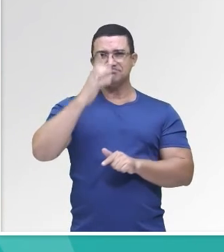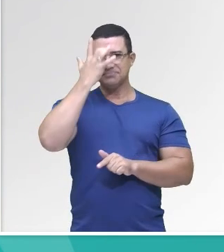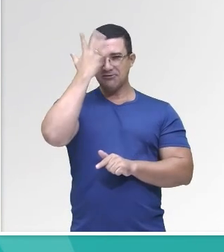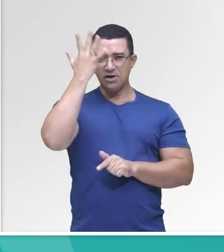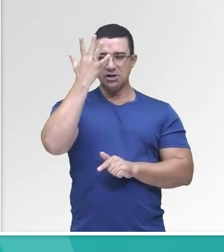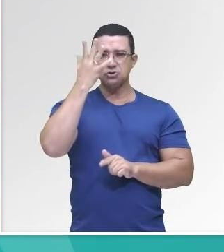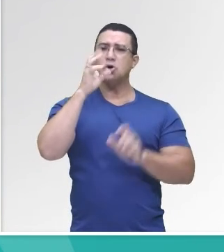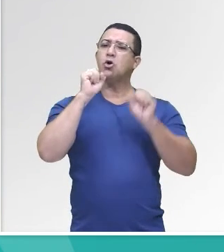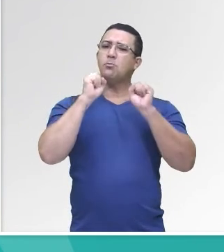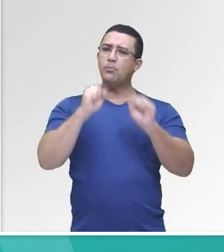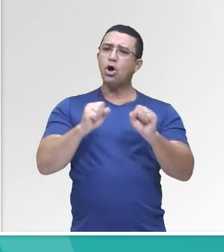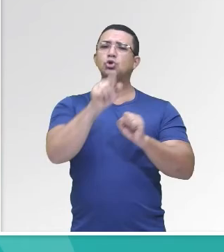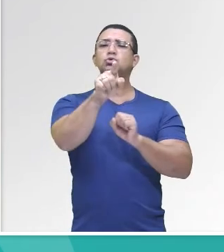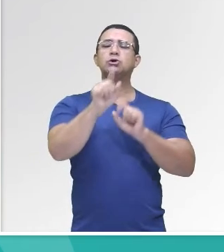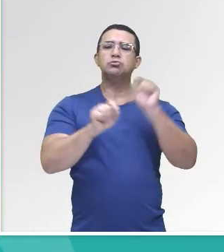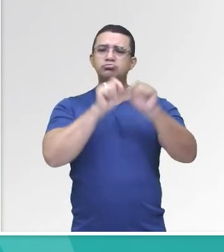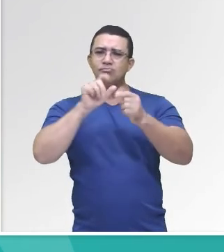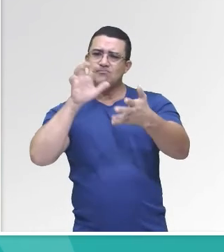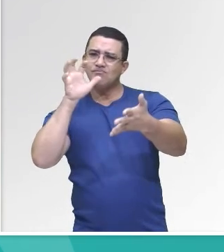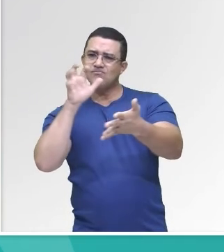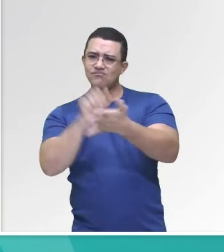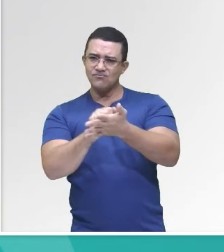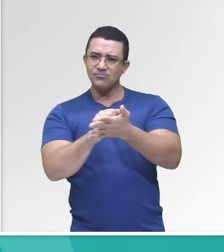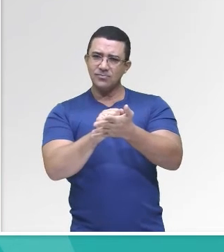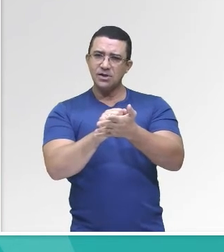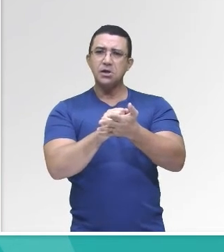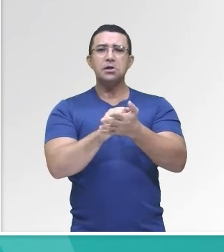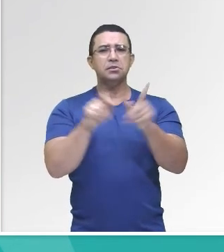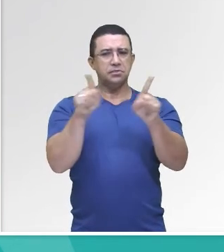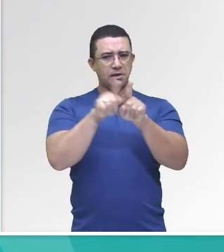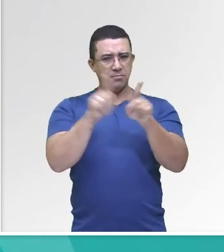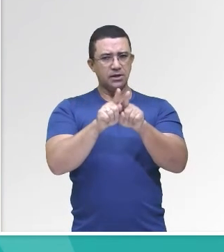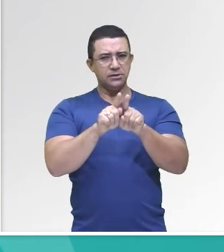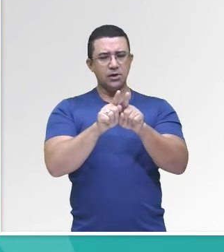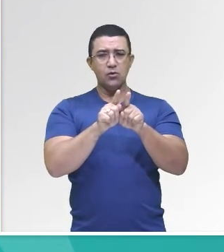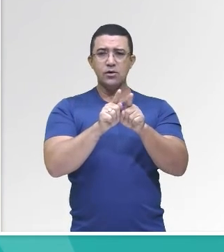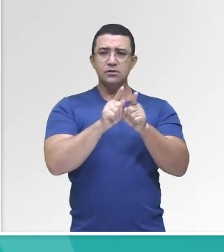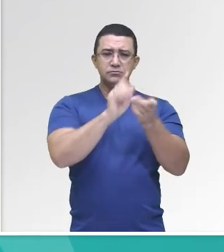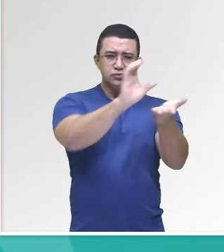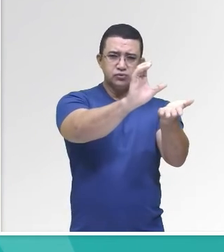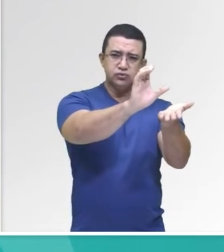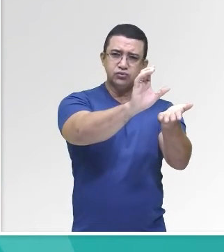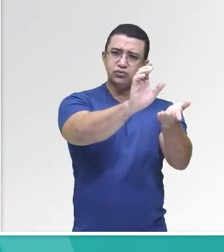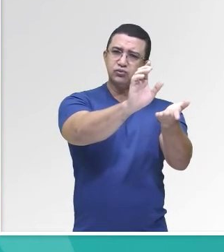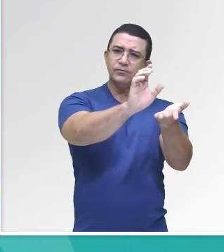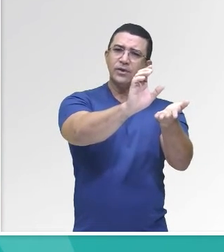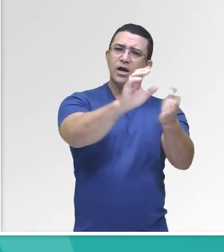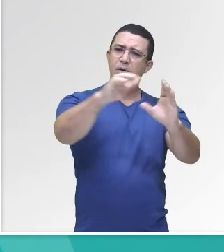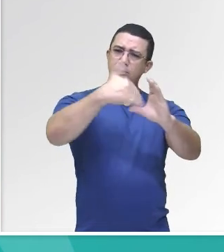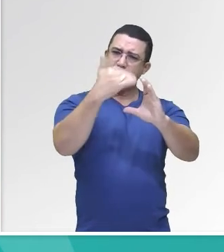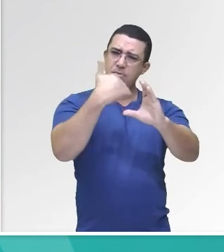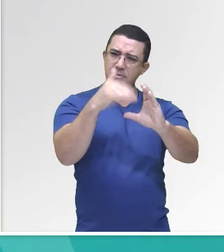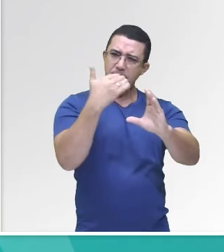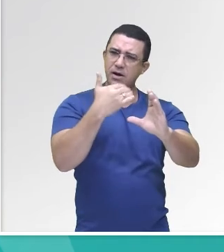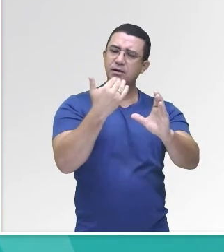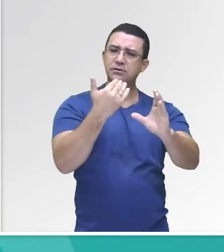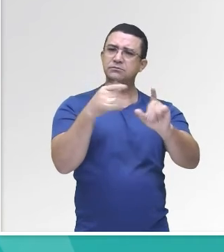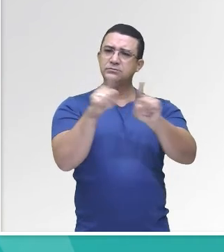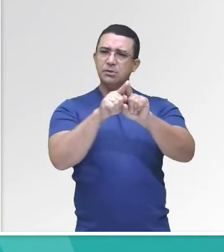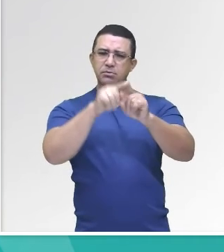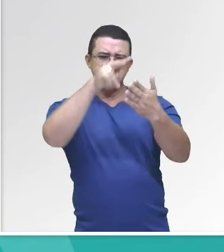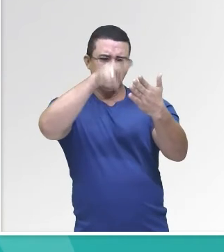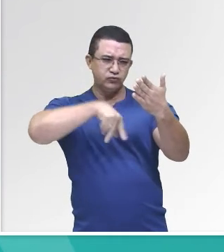Puedes registrarte para receber novidades e guardar tus cupones em